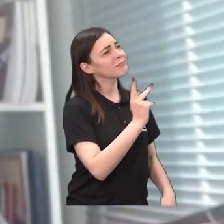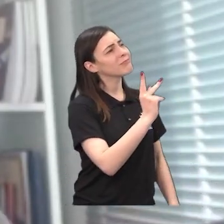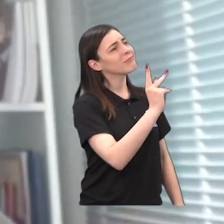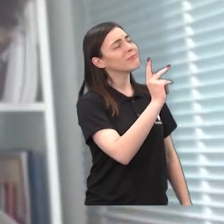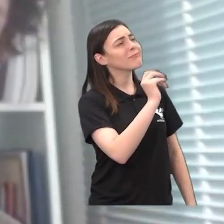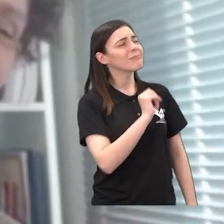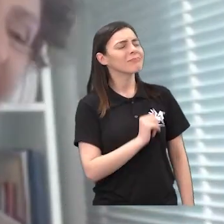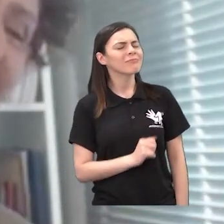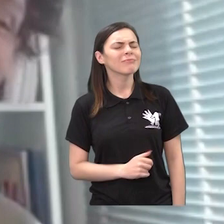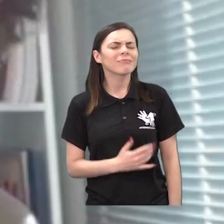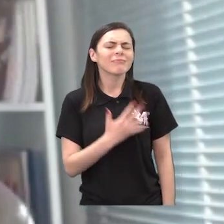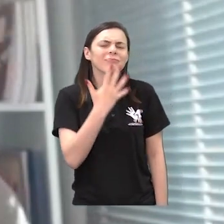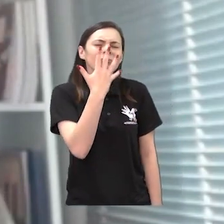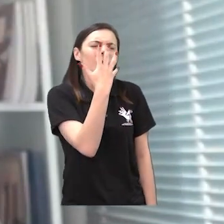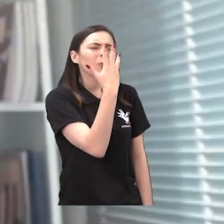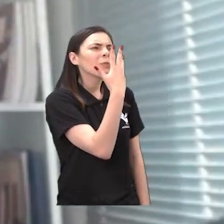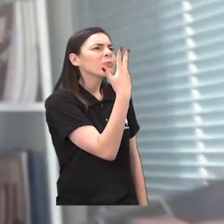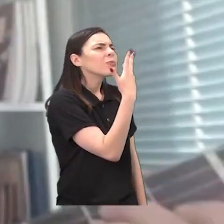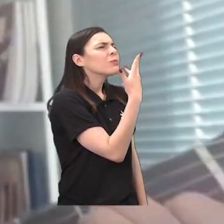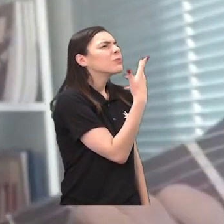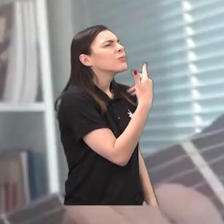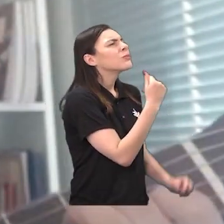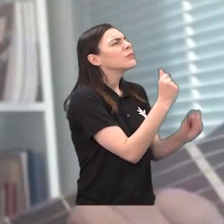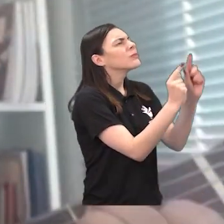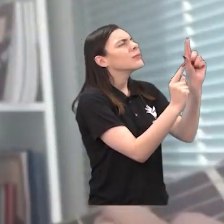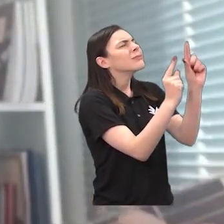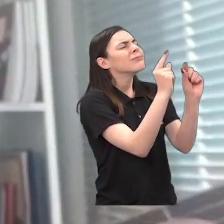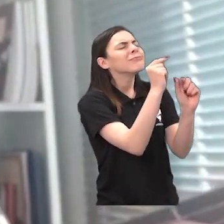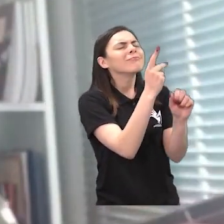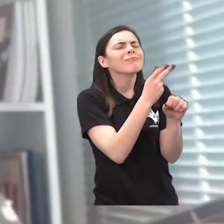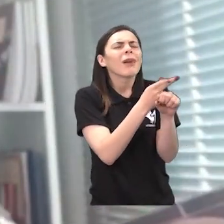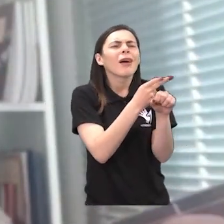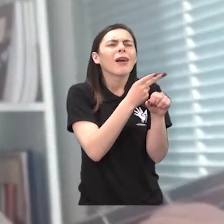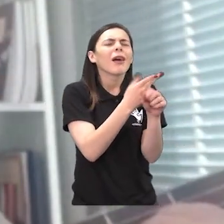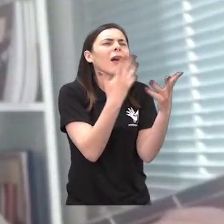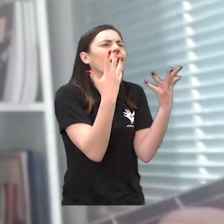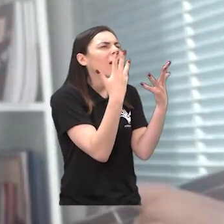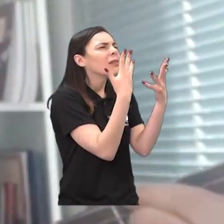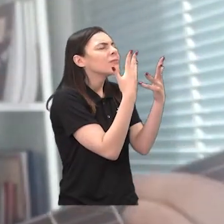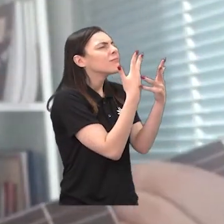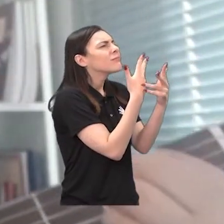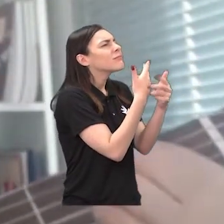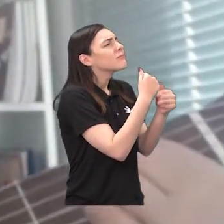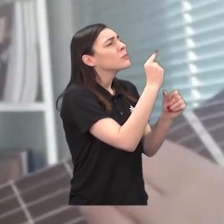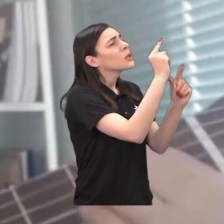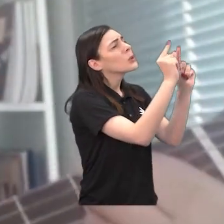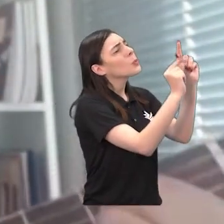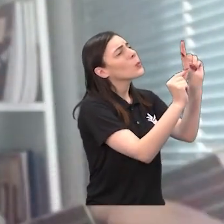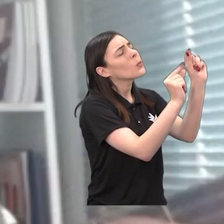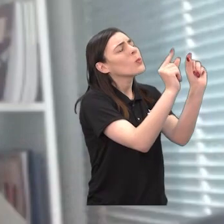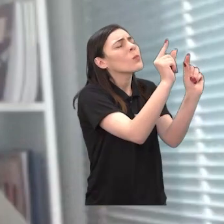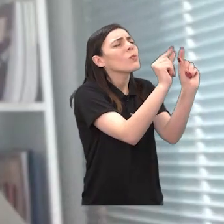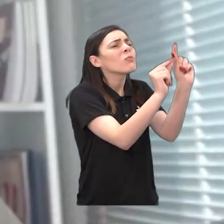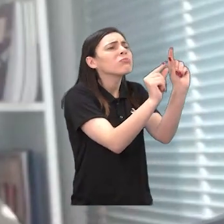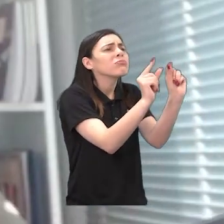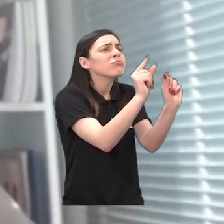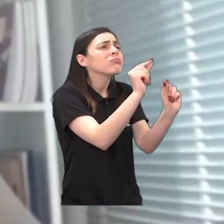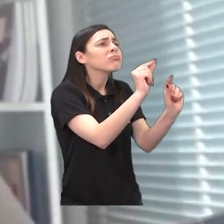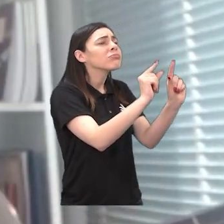namorado, toda bonita, um sonho prateado. Estrela,